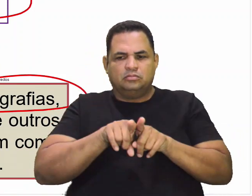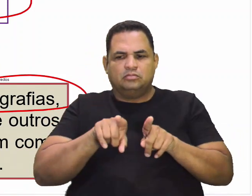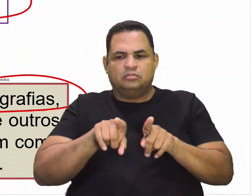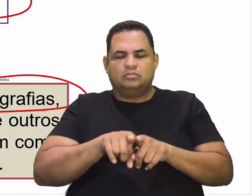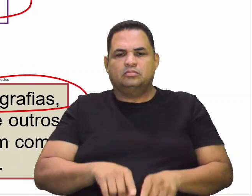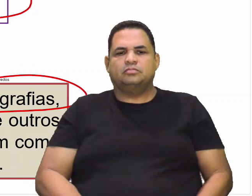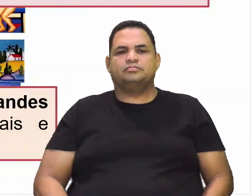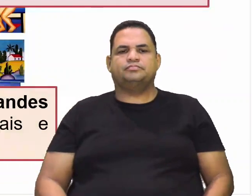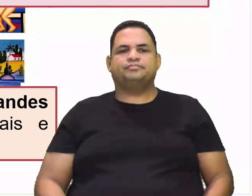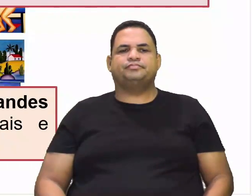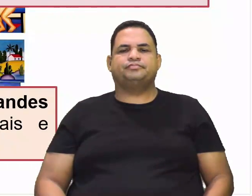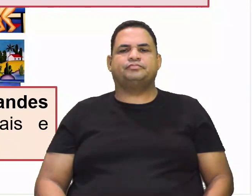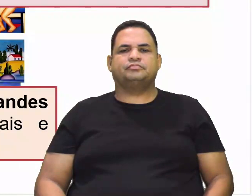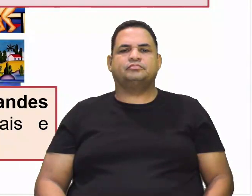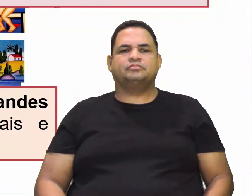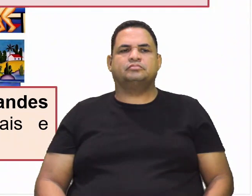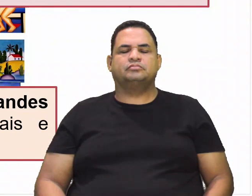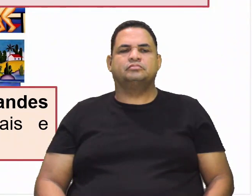histórica.